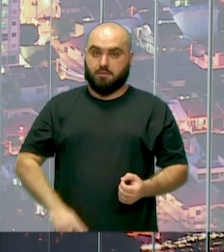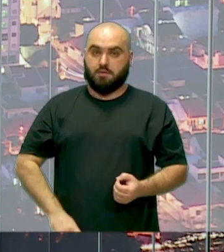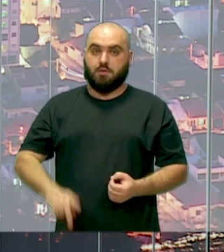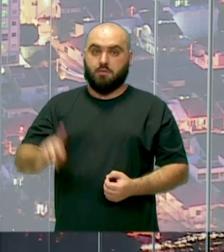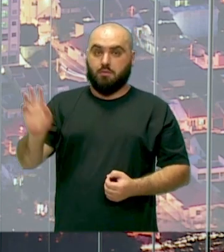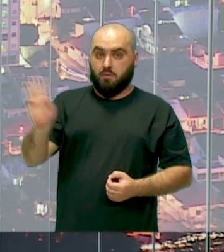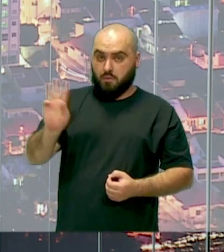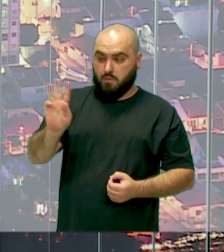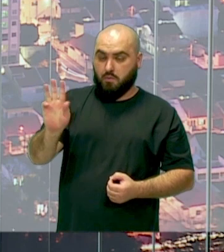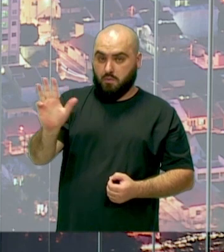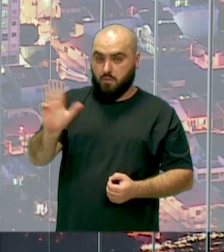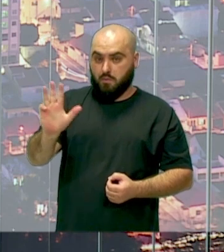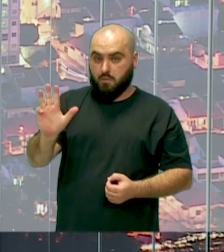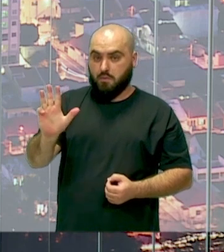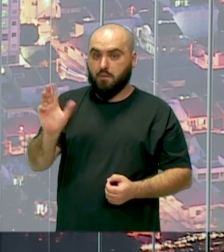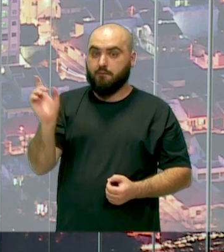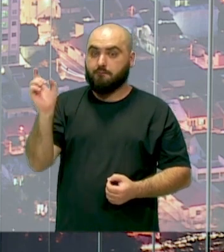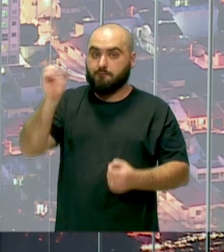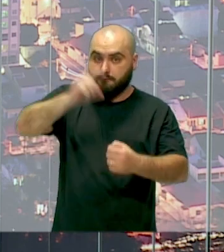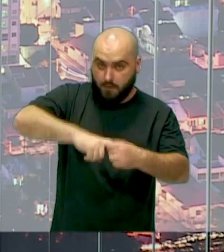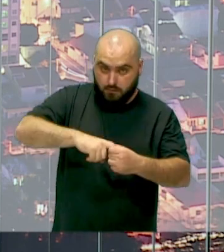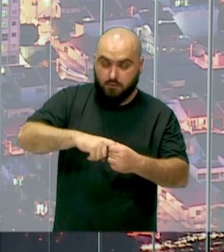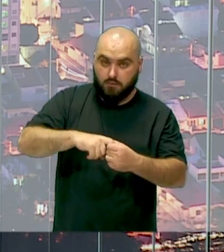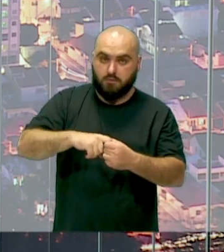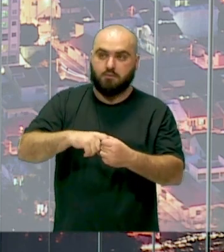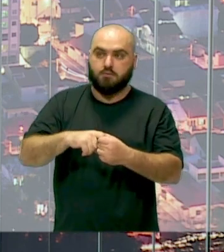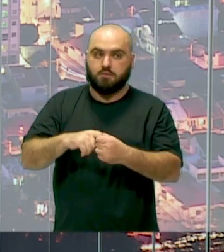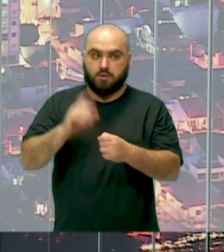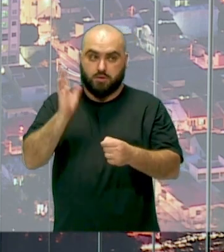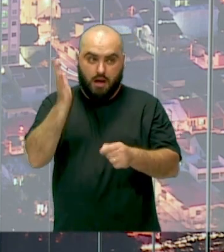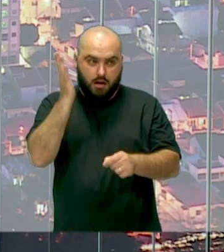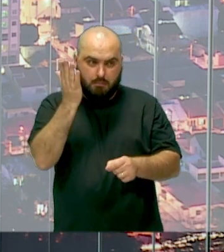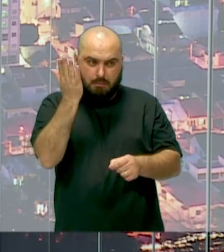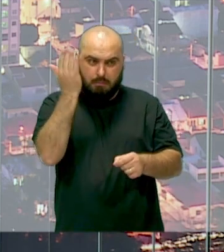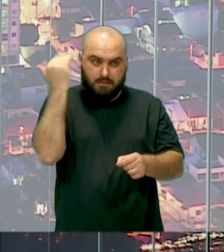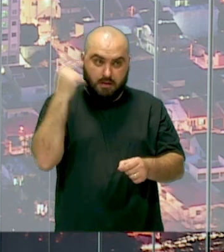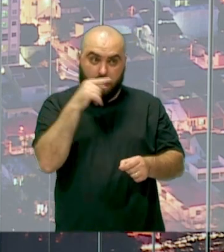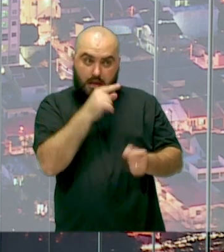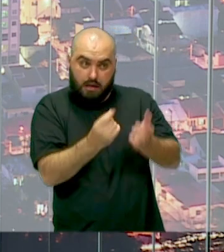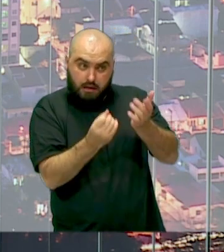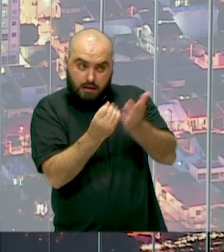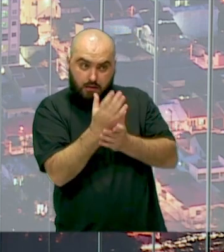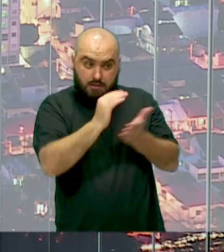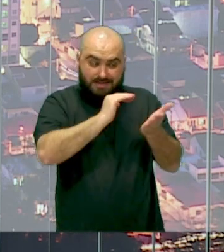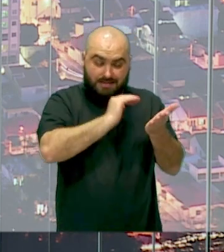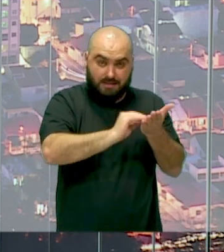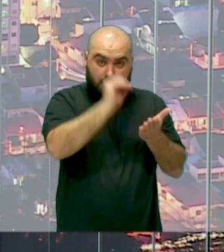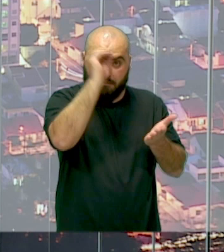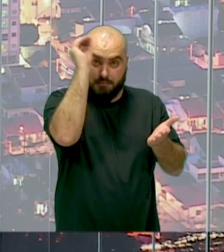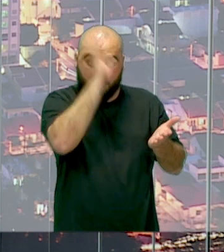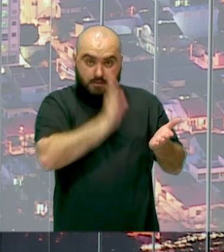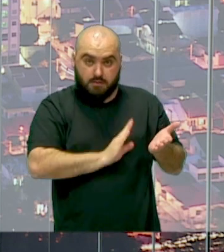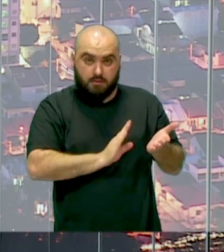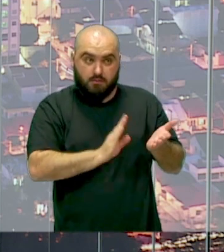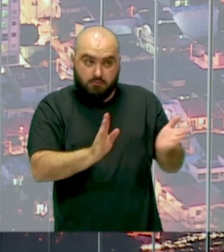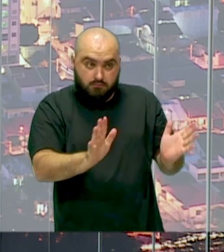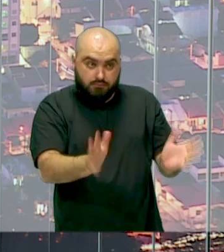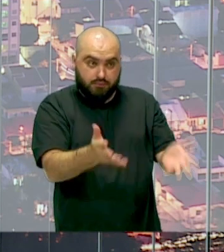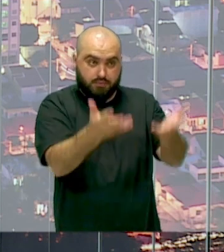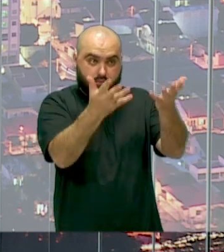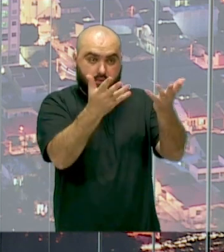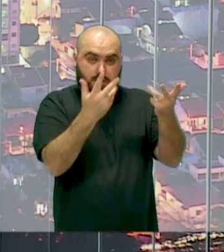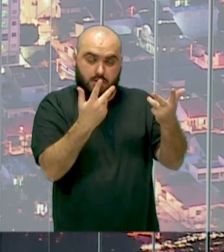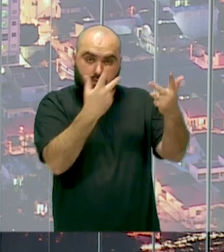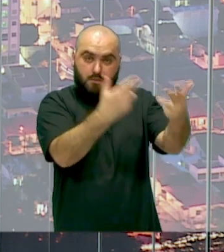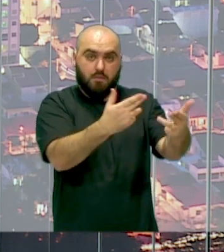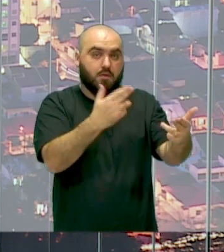a pessoa que instituiu, já no seu primeiro governo, a Secretaria Nacional de Promoção da Igualdade Racial,